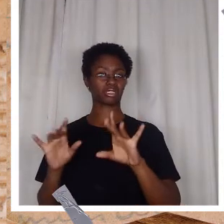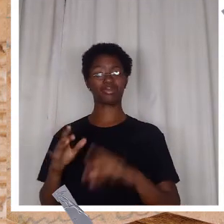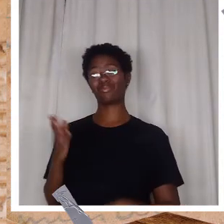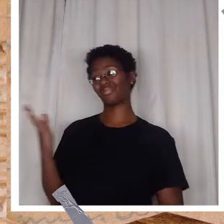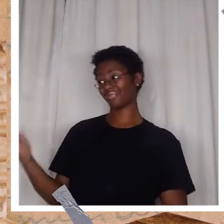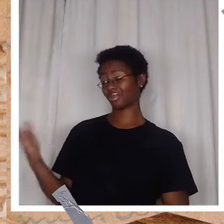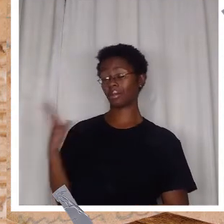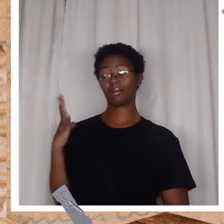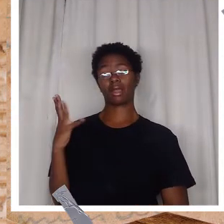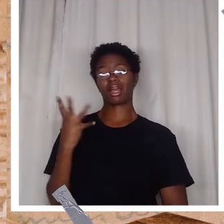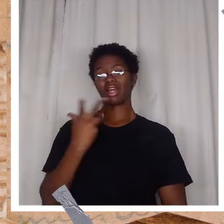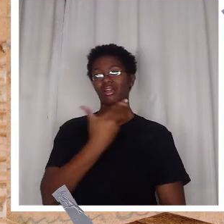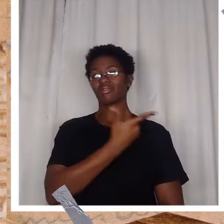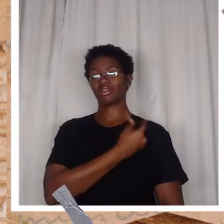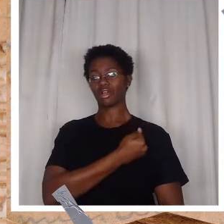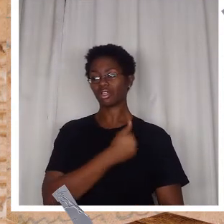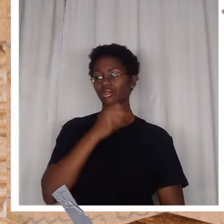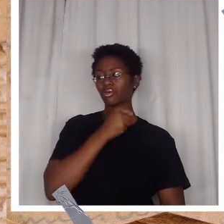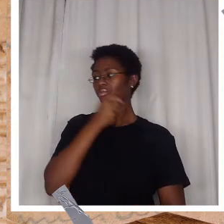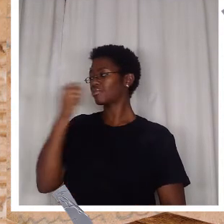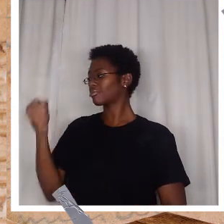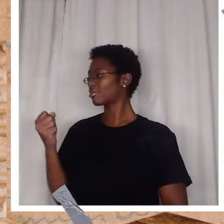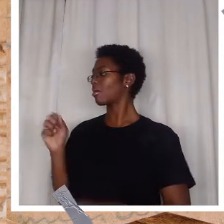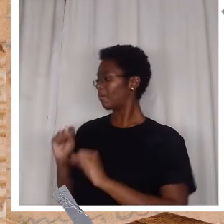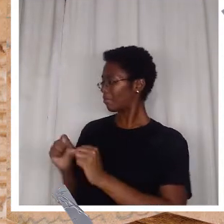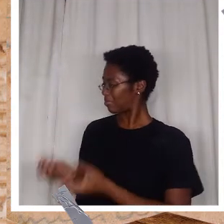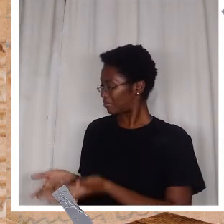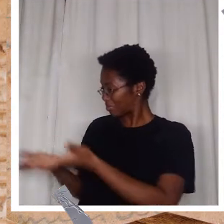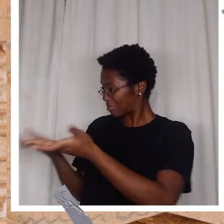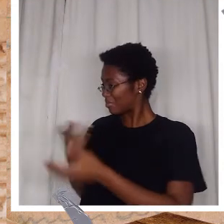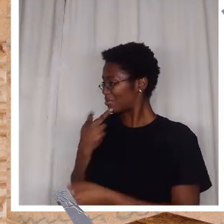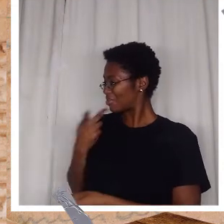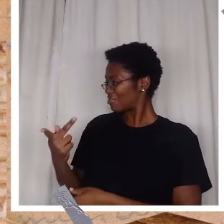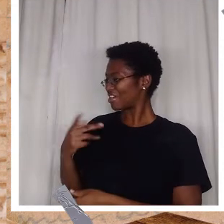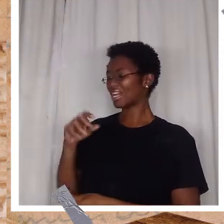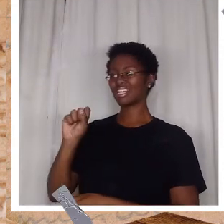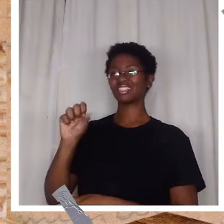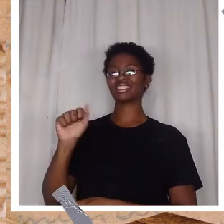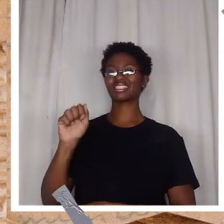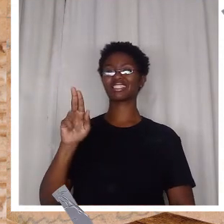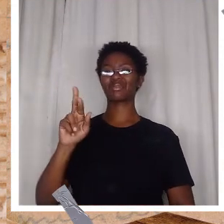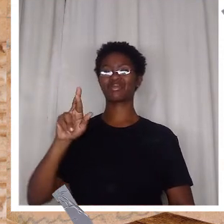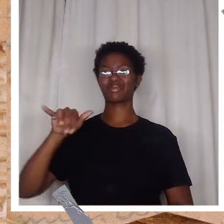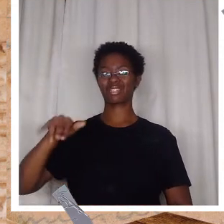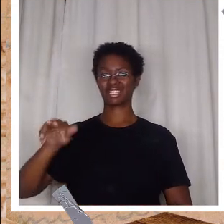o bastão aqui do nosso encontro. Está com você agora, Sabrina.